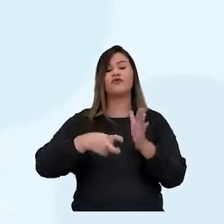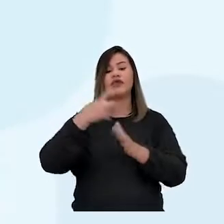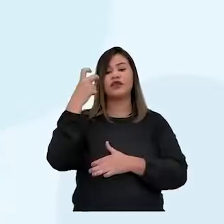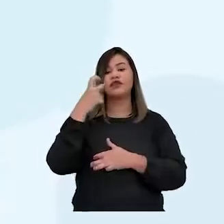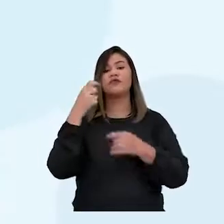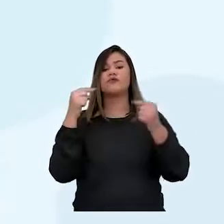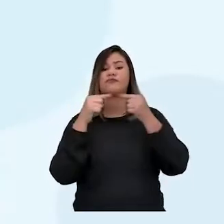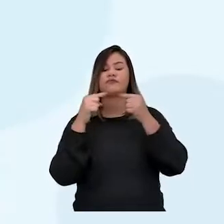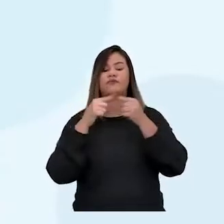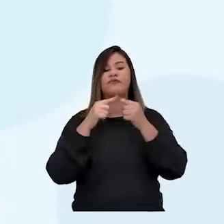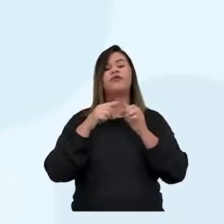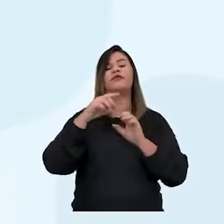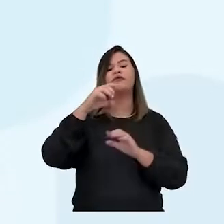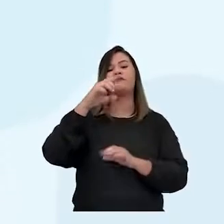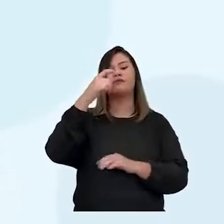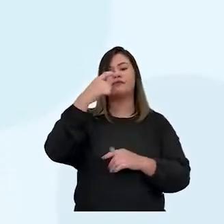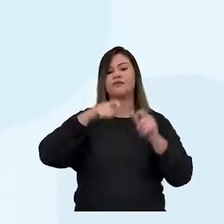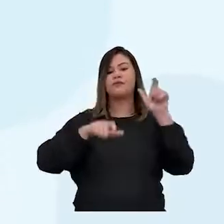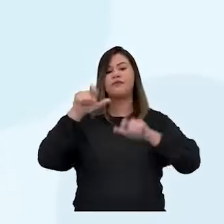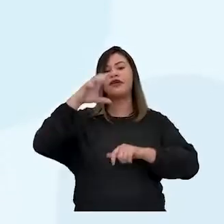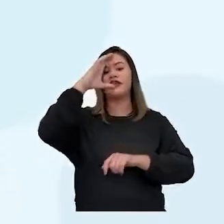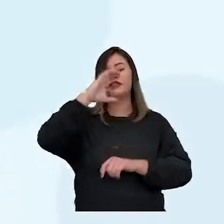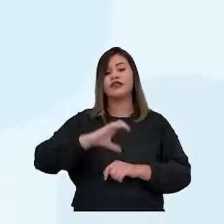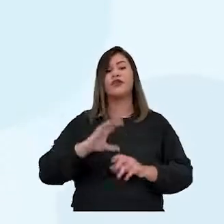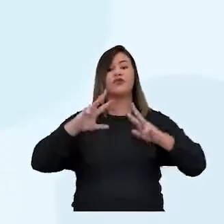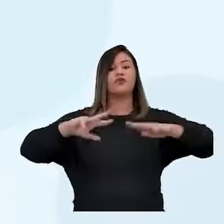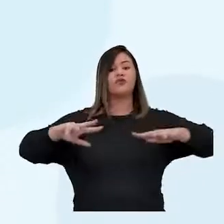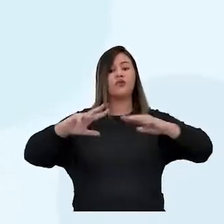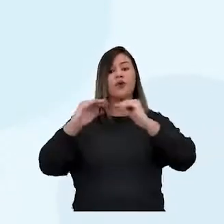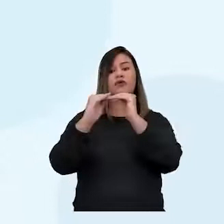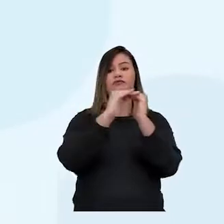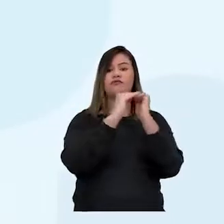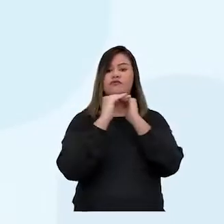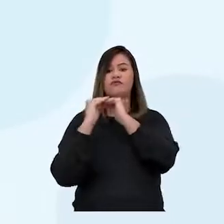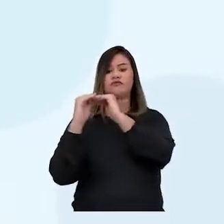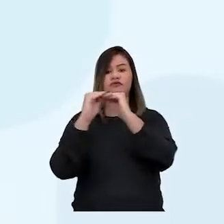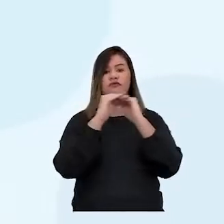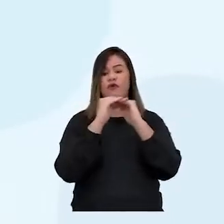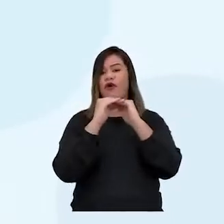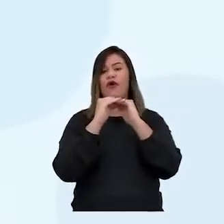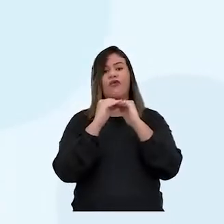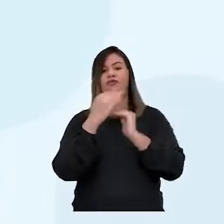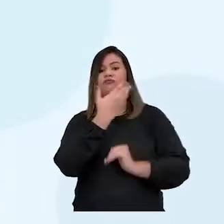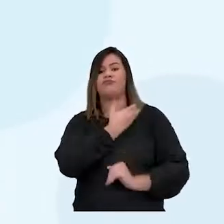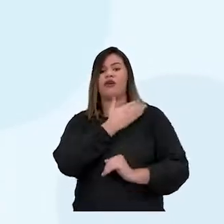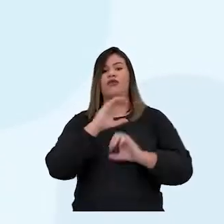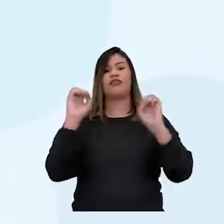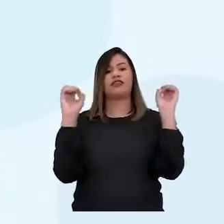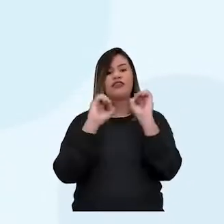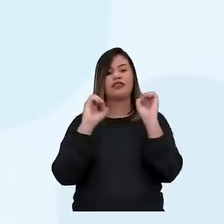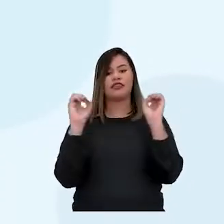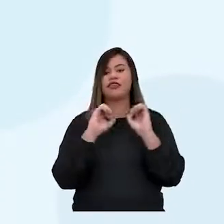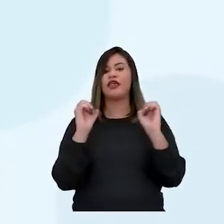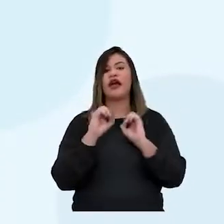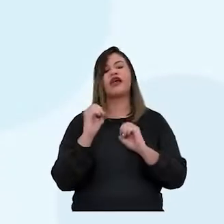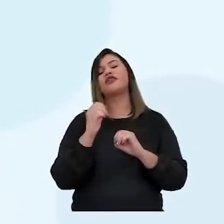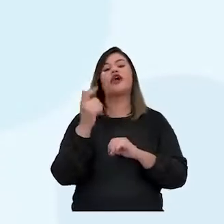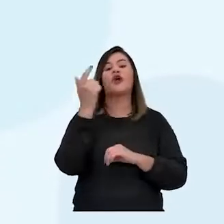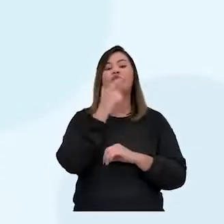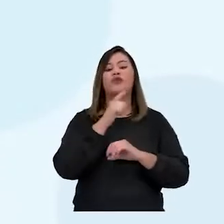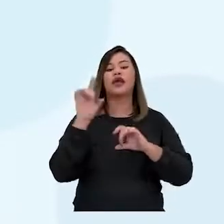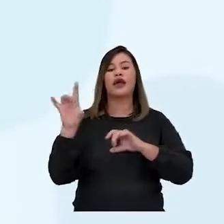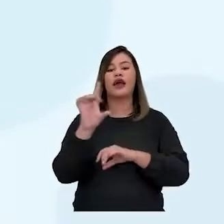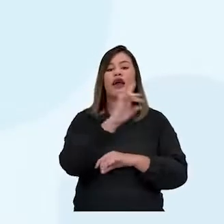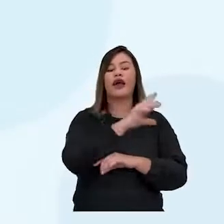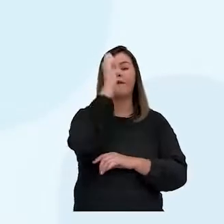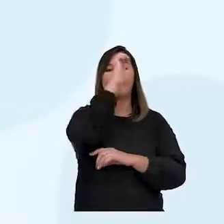Cidadã. Todos são iguais perante a lei, sem distinção de qualquer natureza, garantindo-se aos brasileiros